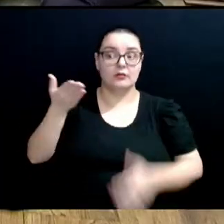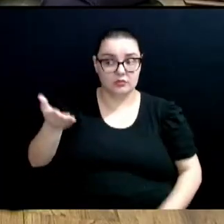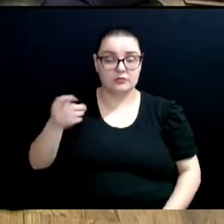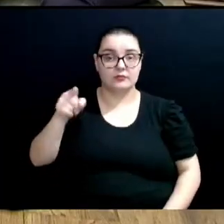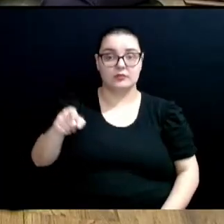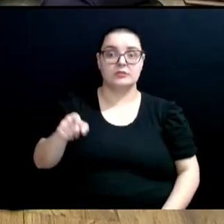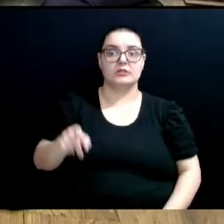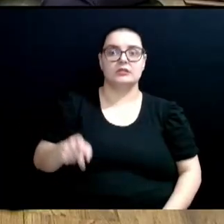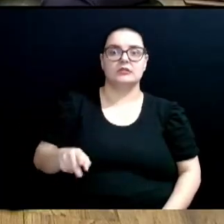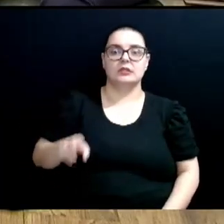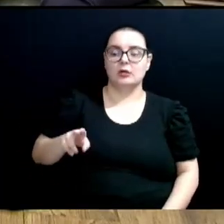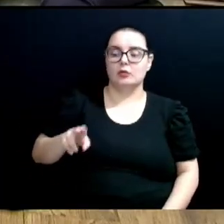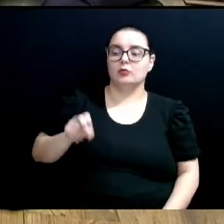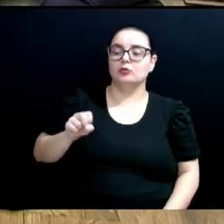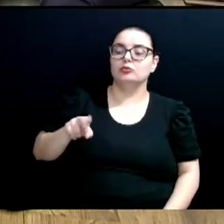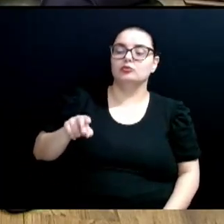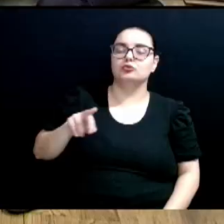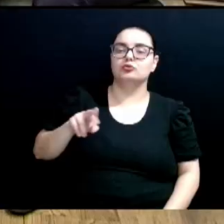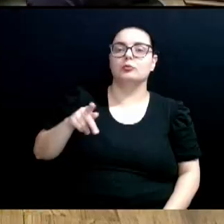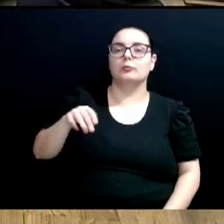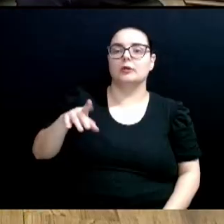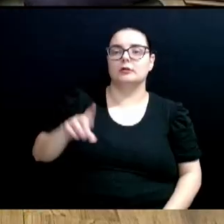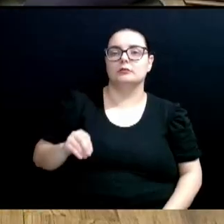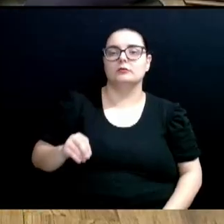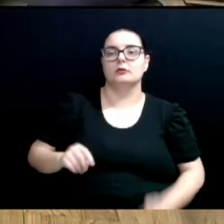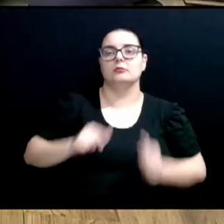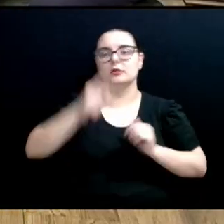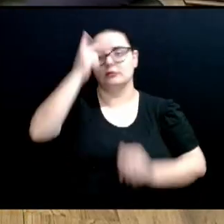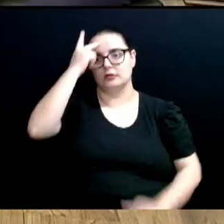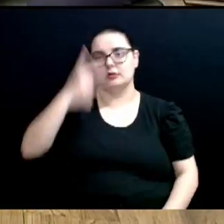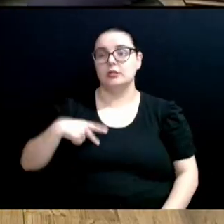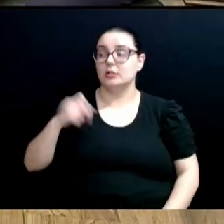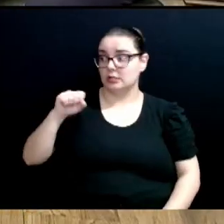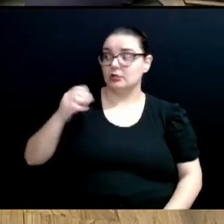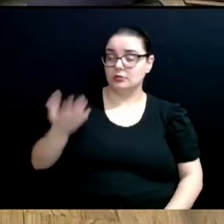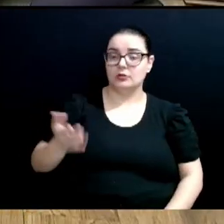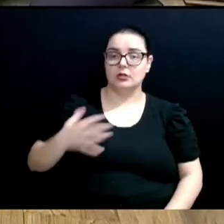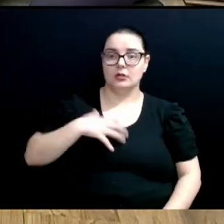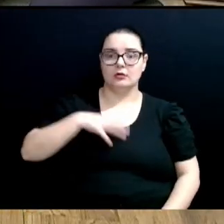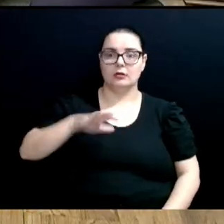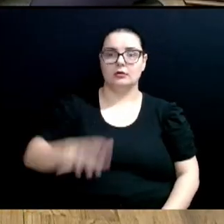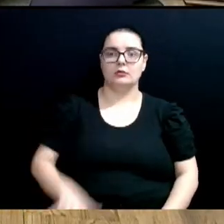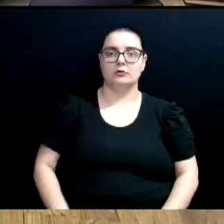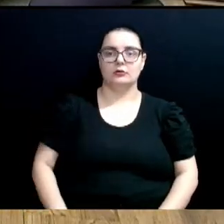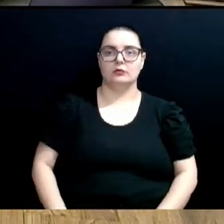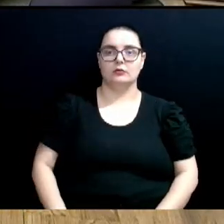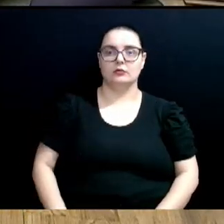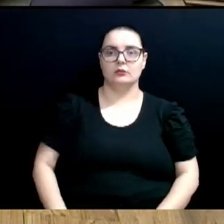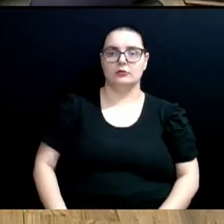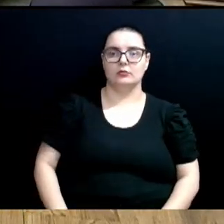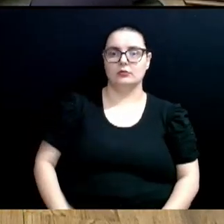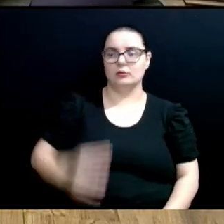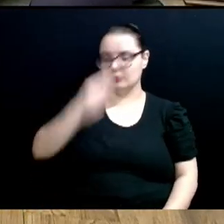desse poder em benefício próprio. Sim. Não, é isso. Eu acho que o Romão colocou bem.